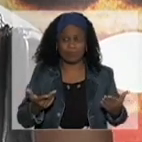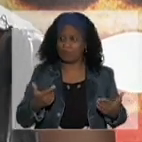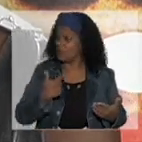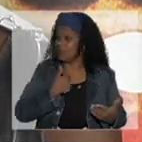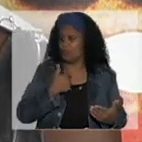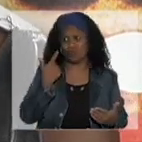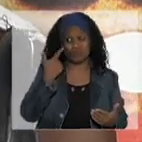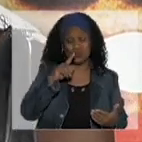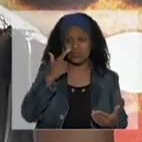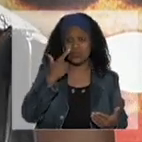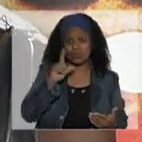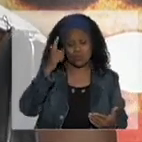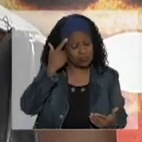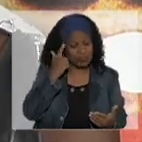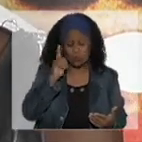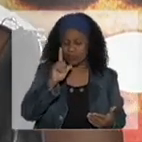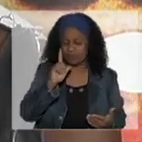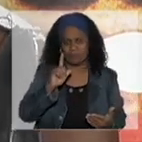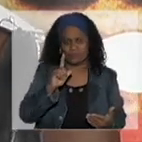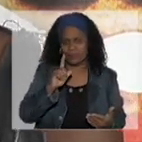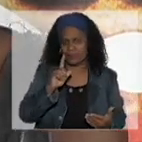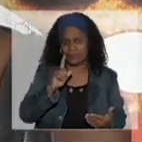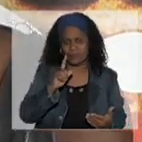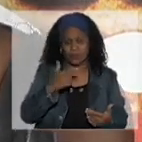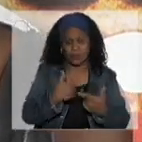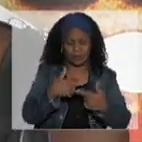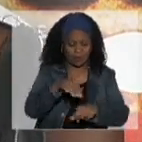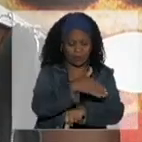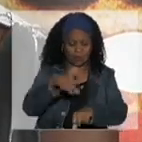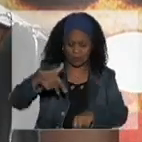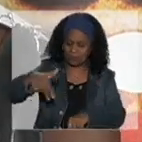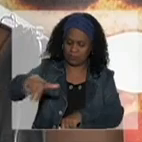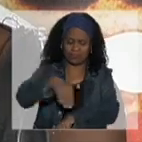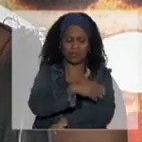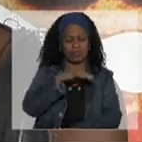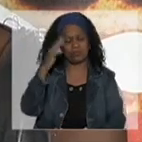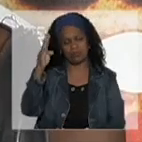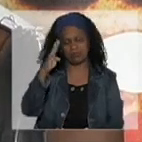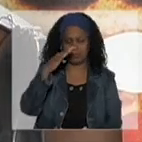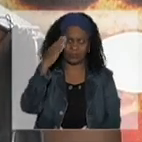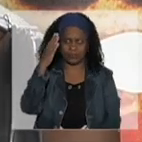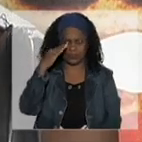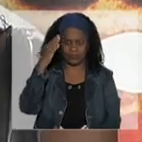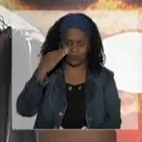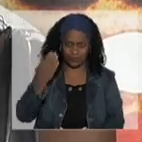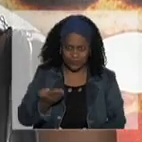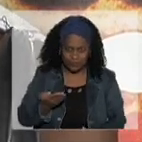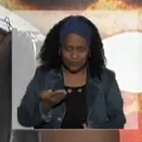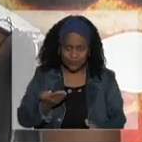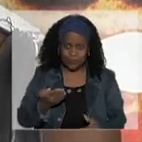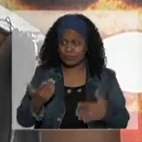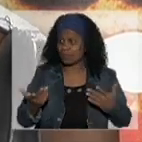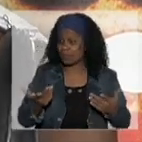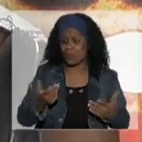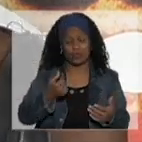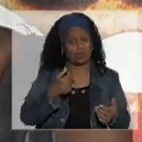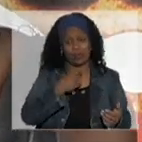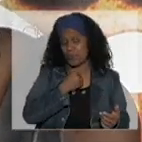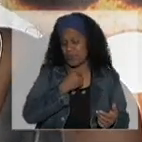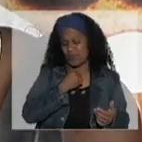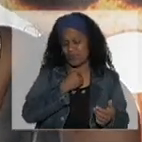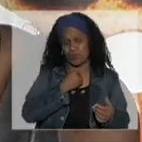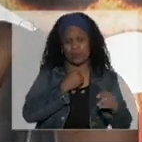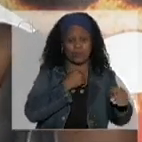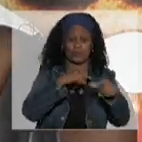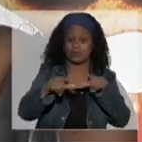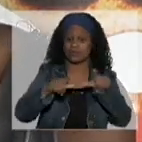ontem um tratamento vivo desmaiando na rua passando mal e é não podendo